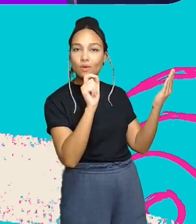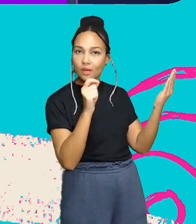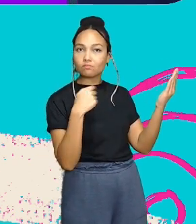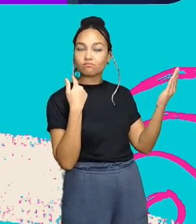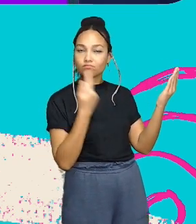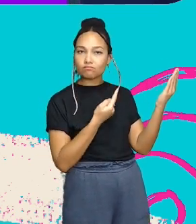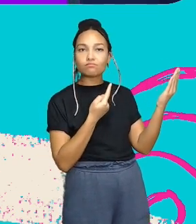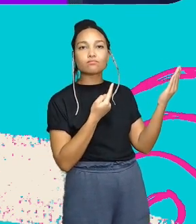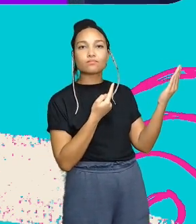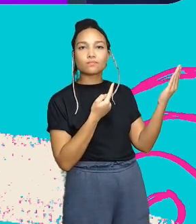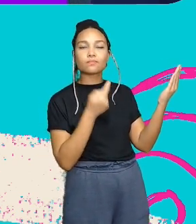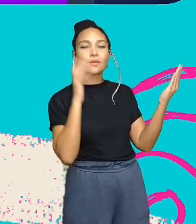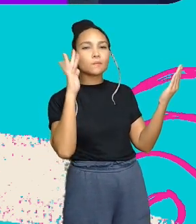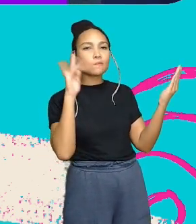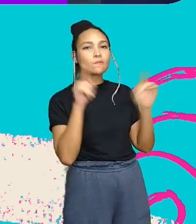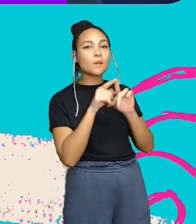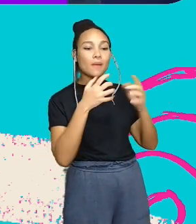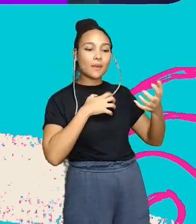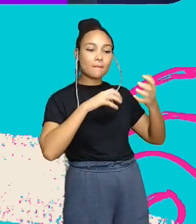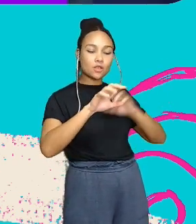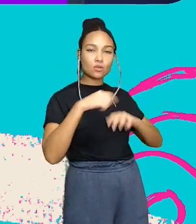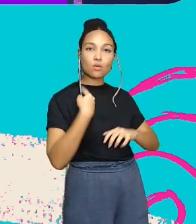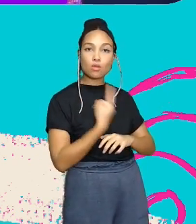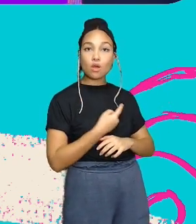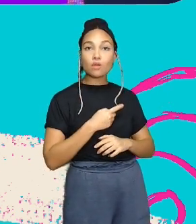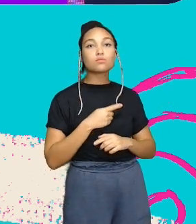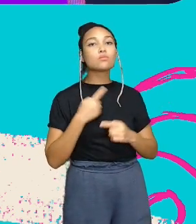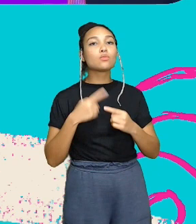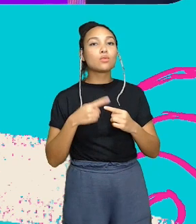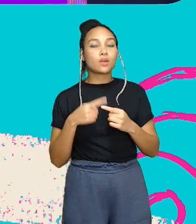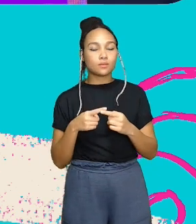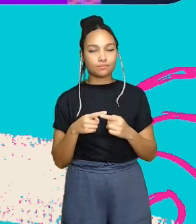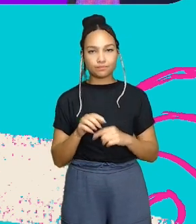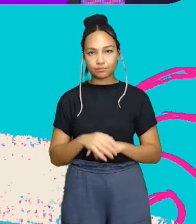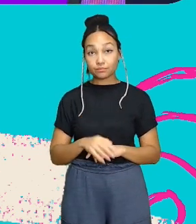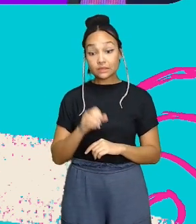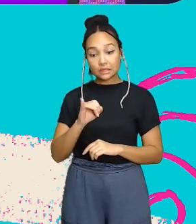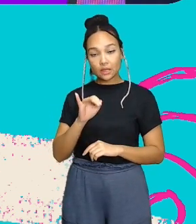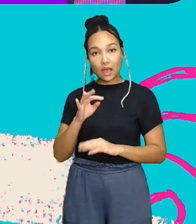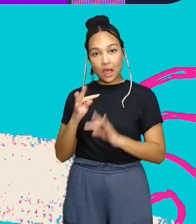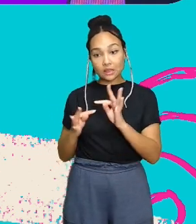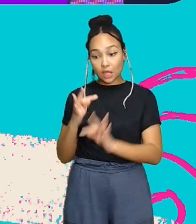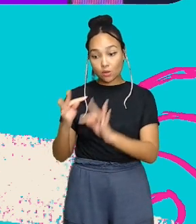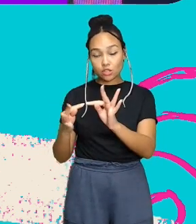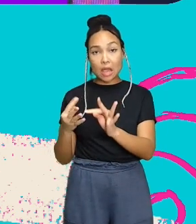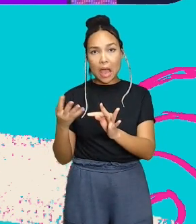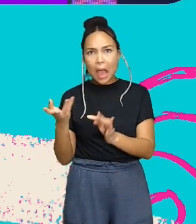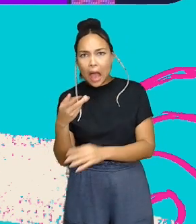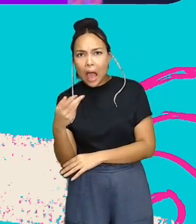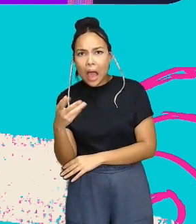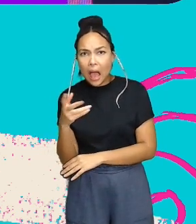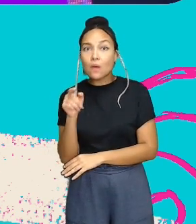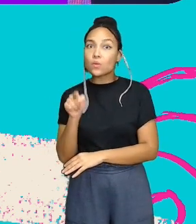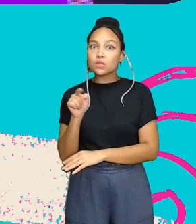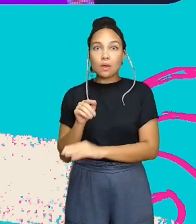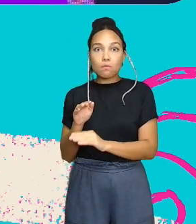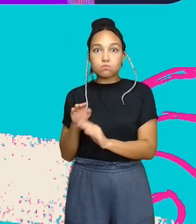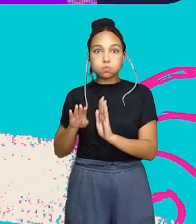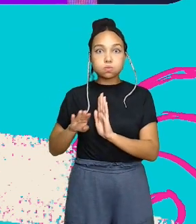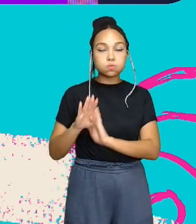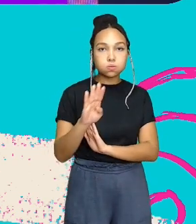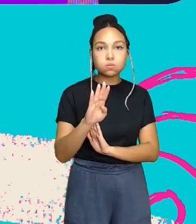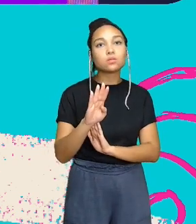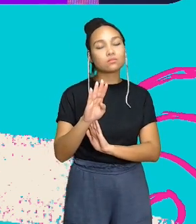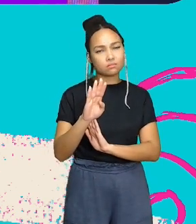e ter empatia com a gente no seguinte sentido. Se a tecnologia está andando tão rápido, isso é tão exponencial, para a gente